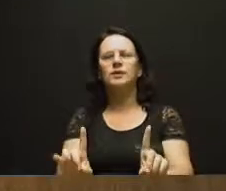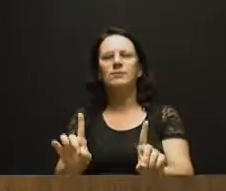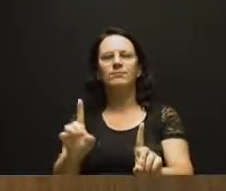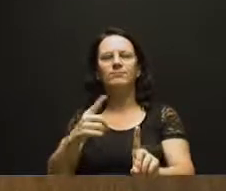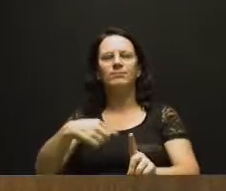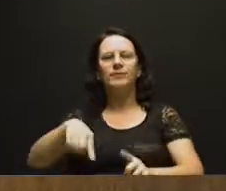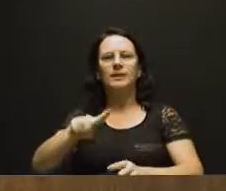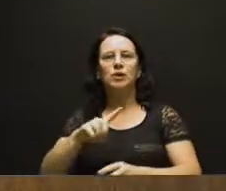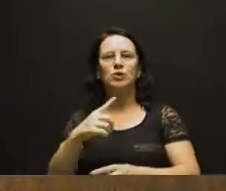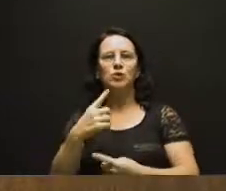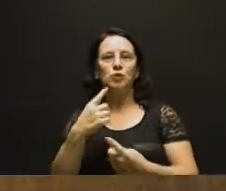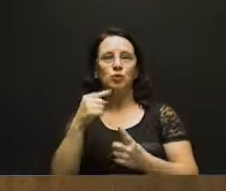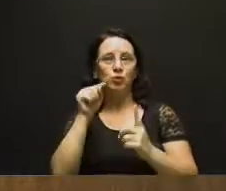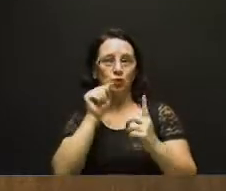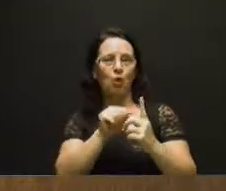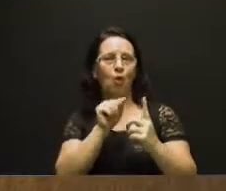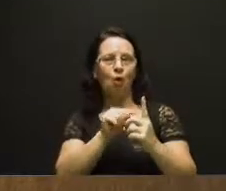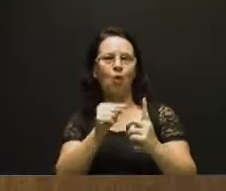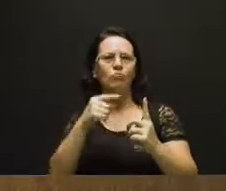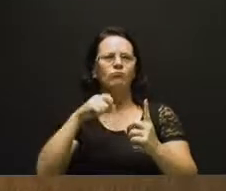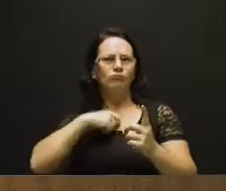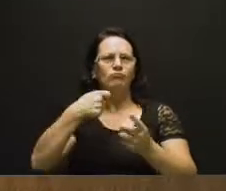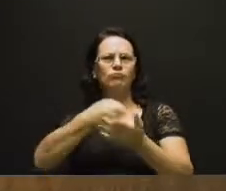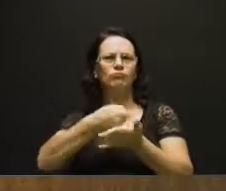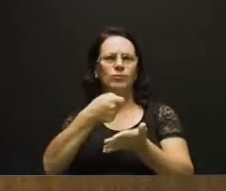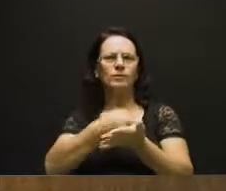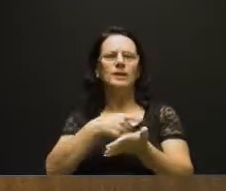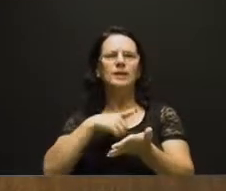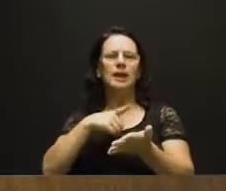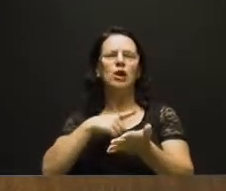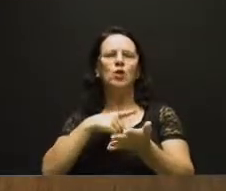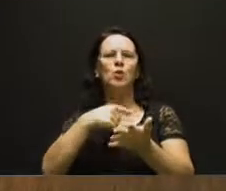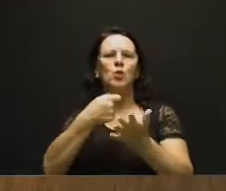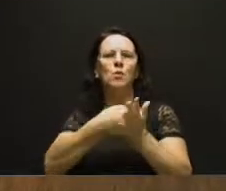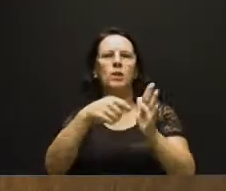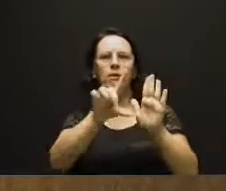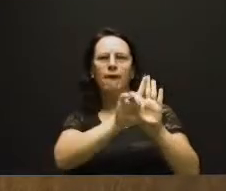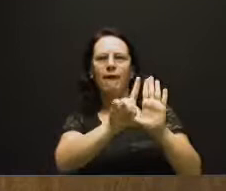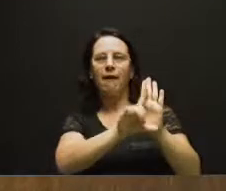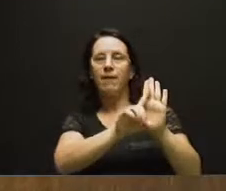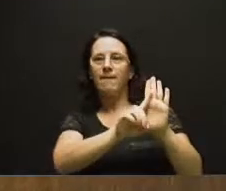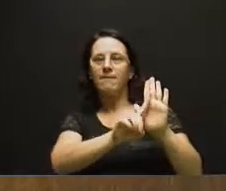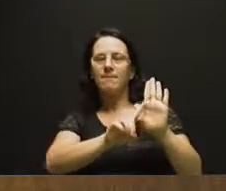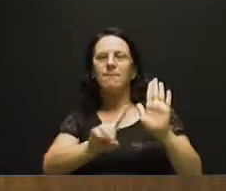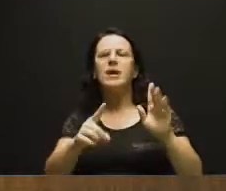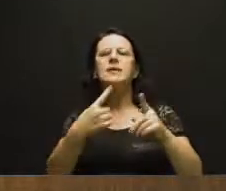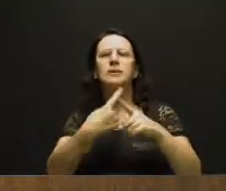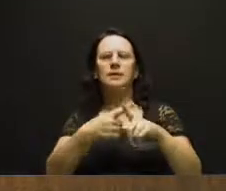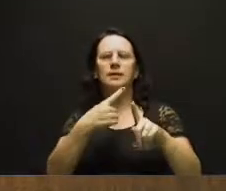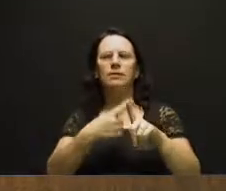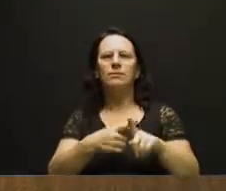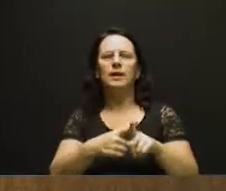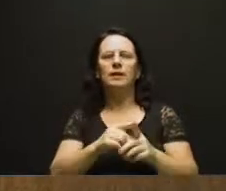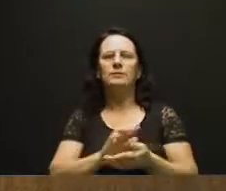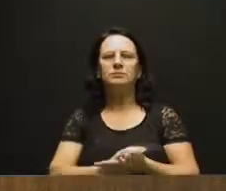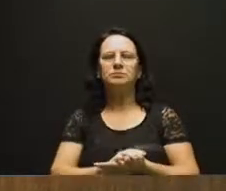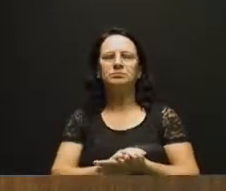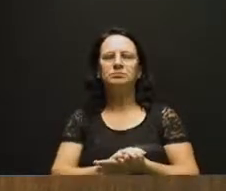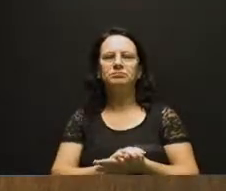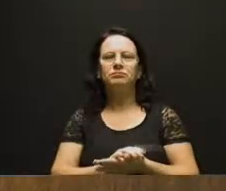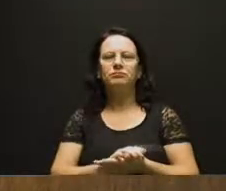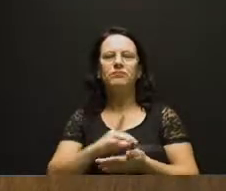cabe apenas aqueles que por obrigação tem que cumprir a lei mas também aqueles que moralmente